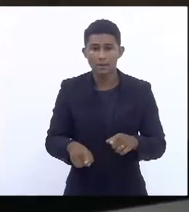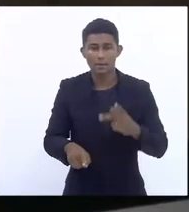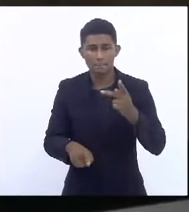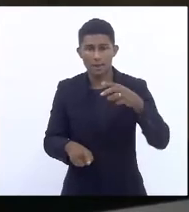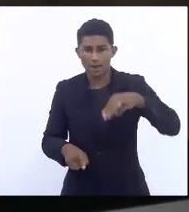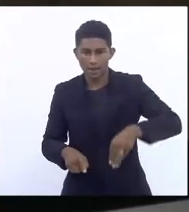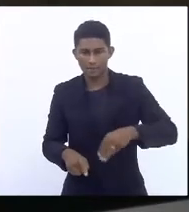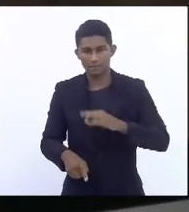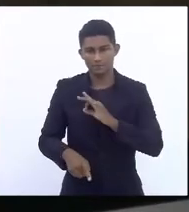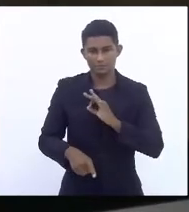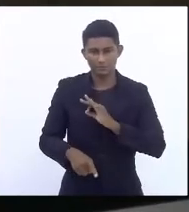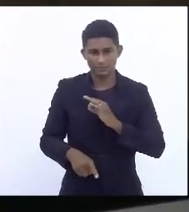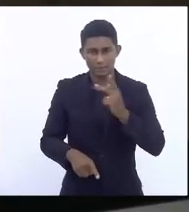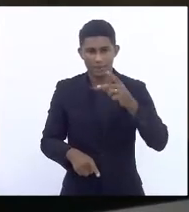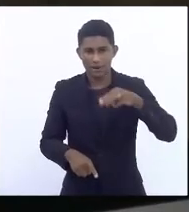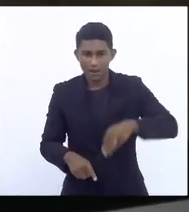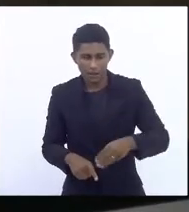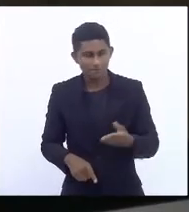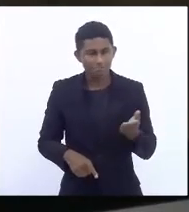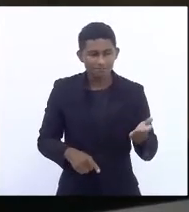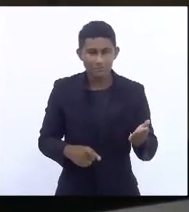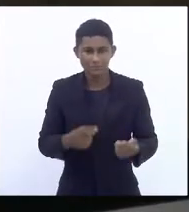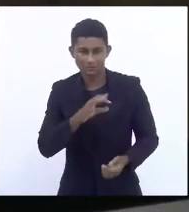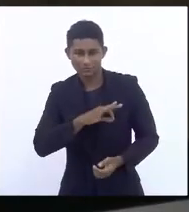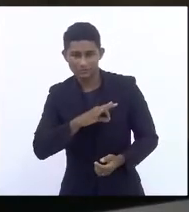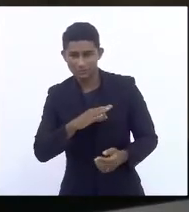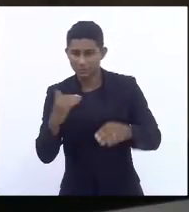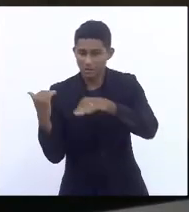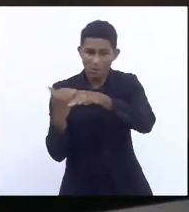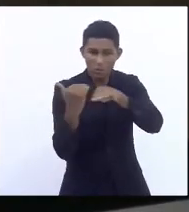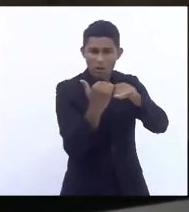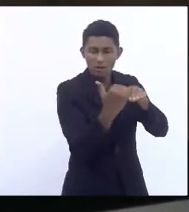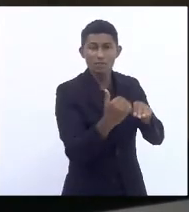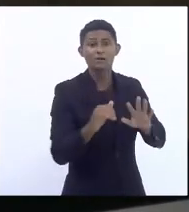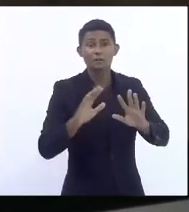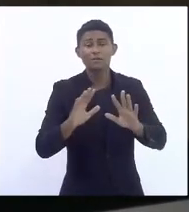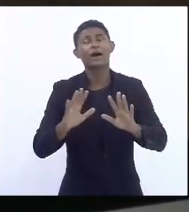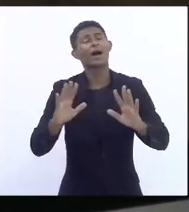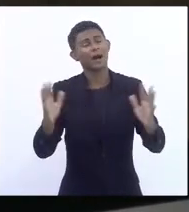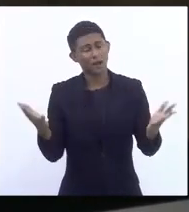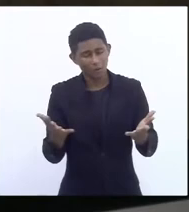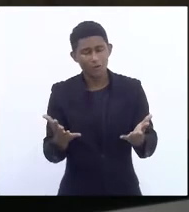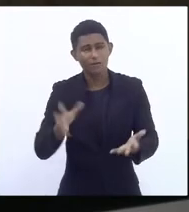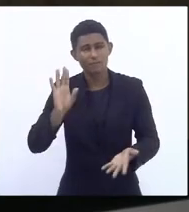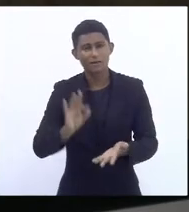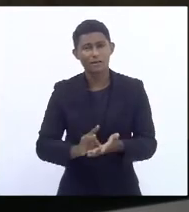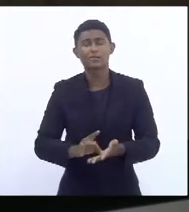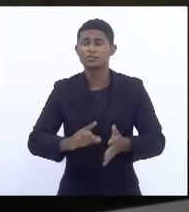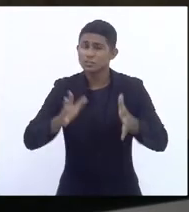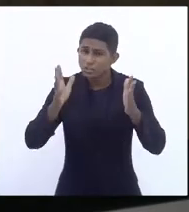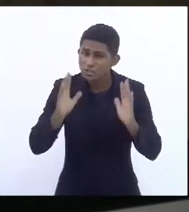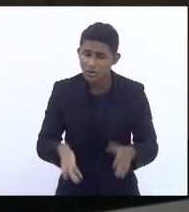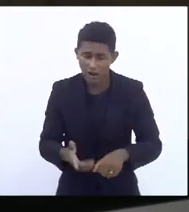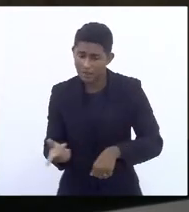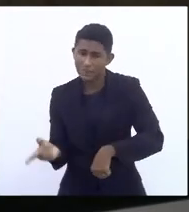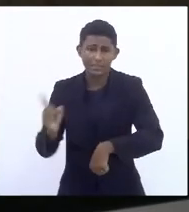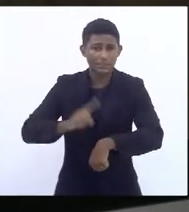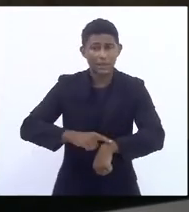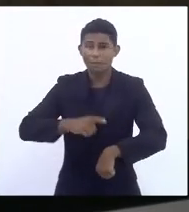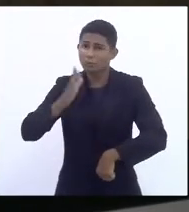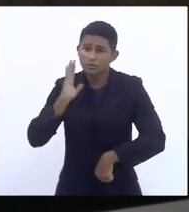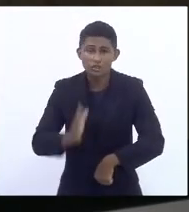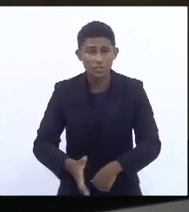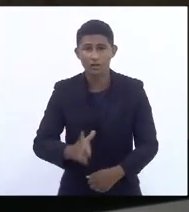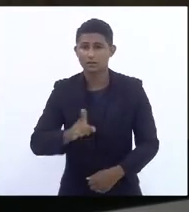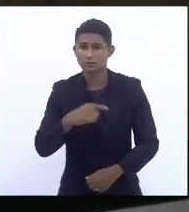né? Mas é fato que já se faz hora de olhar com respeito